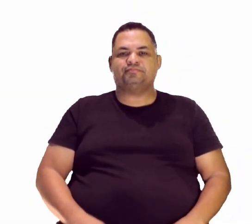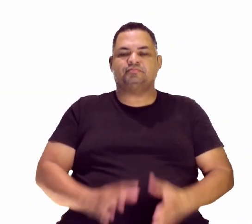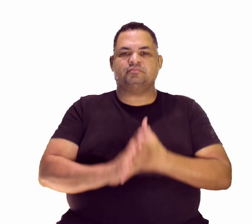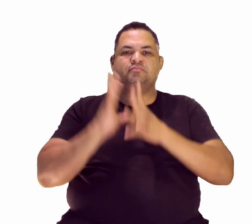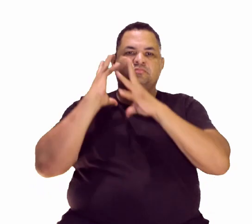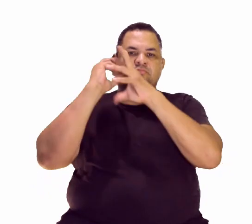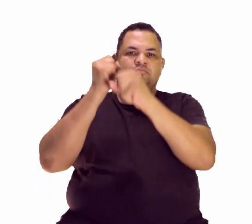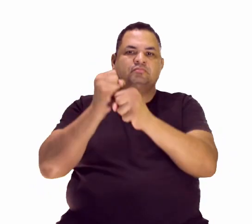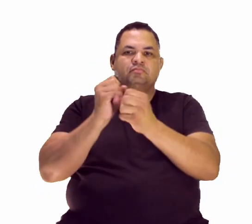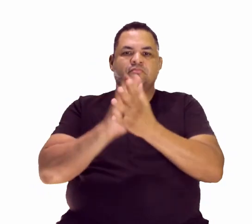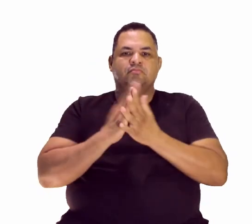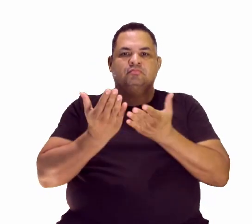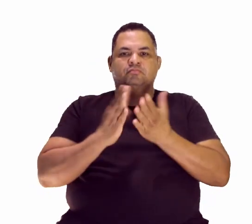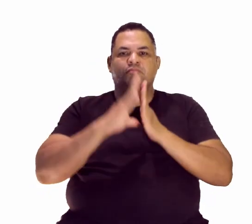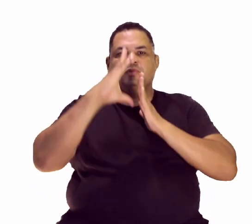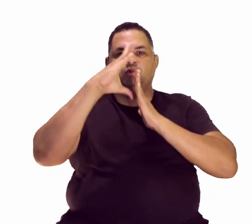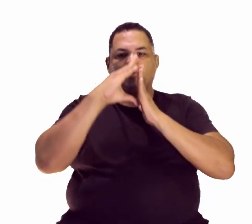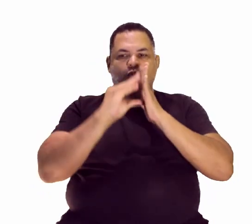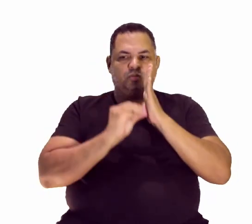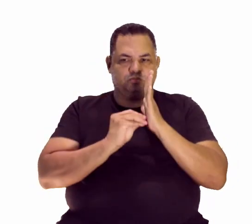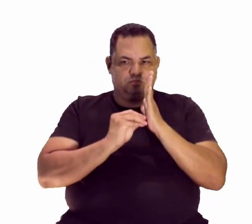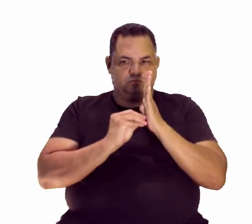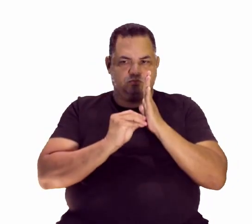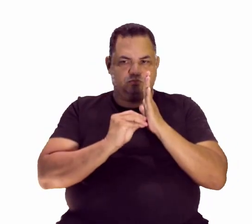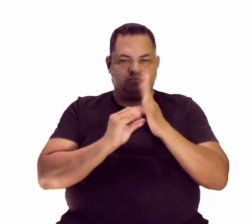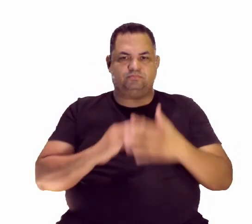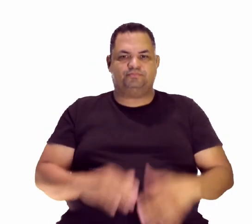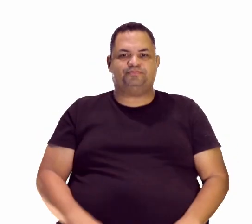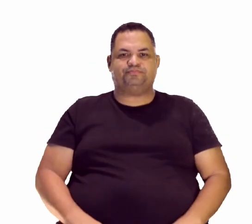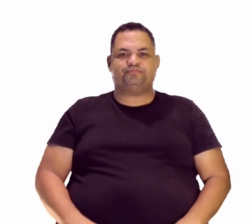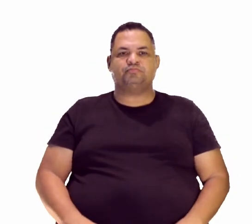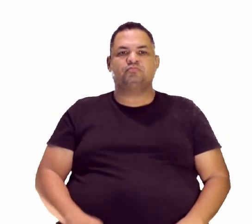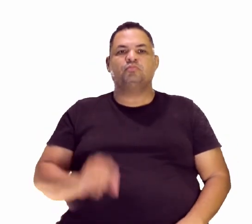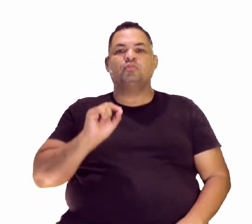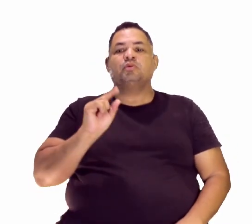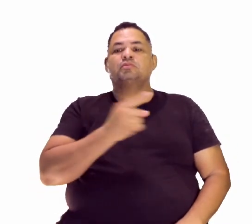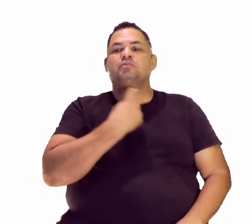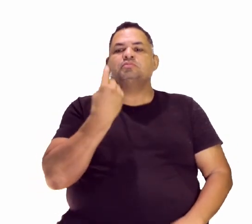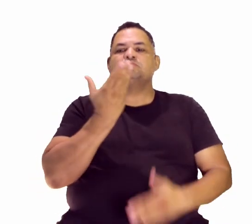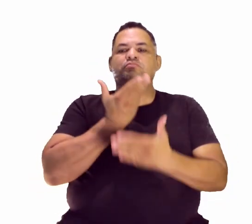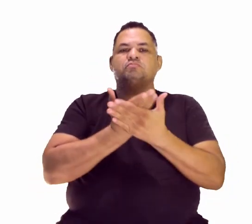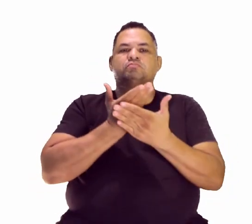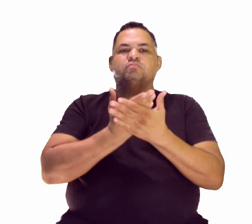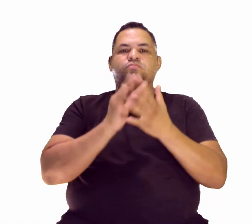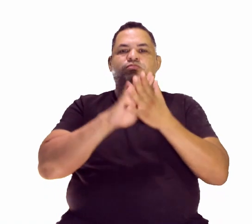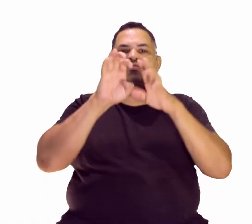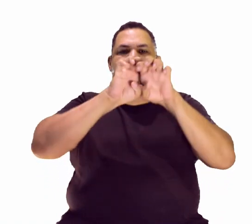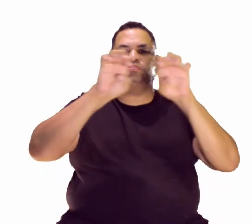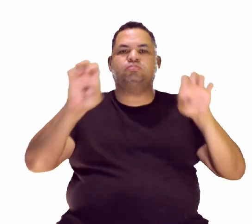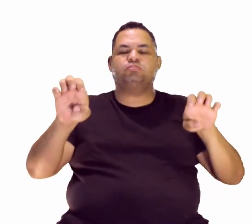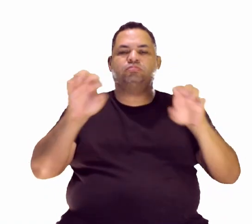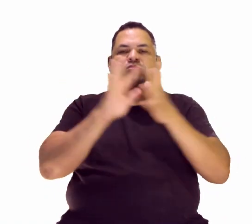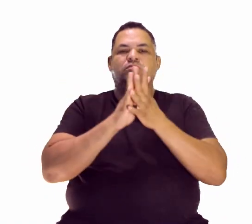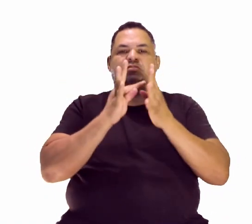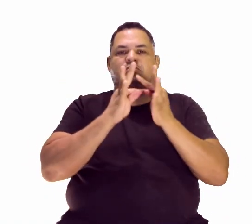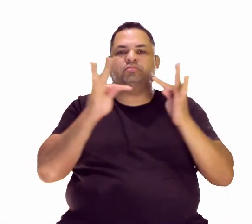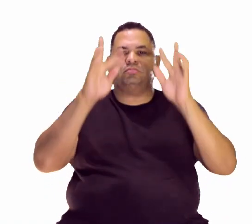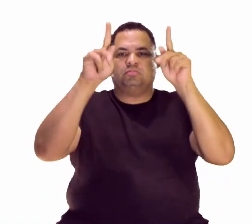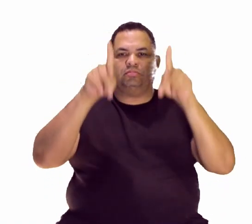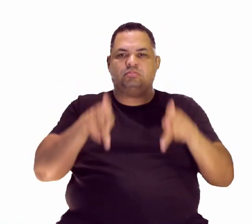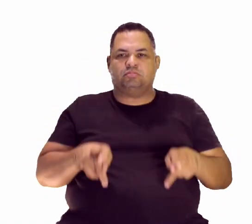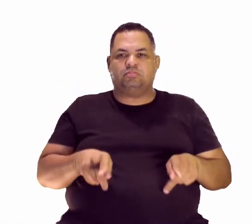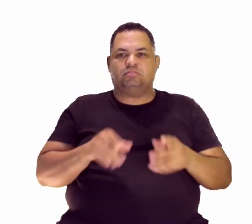revisão de conteúdo. E o que é que nós vimos? Estrutura da